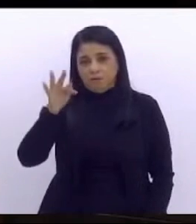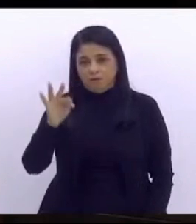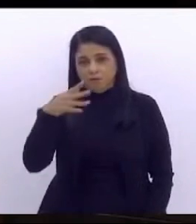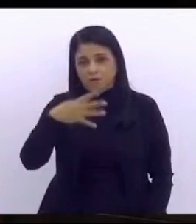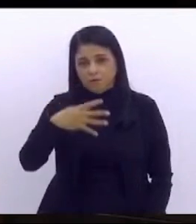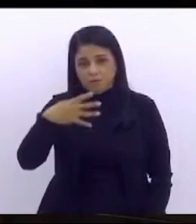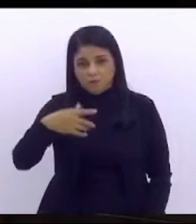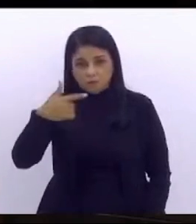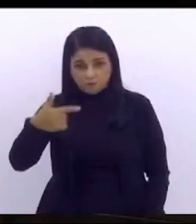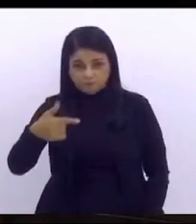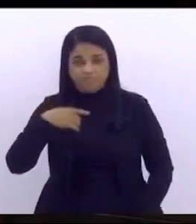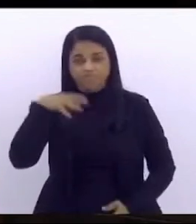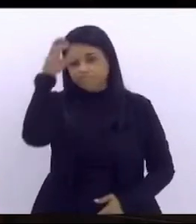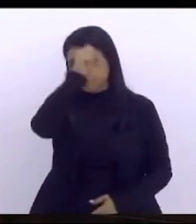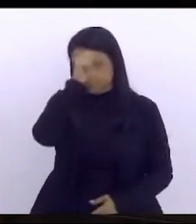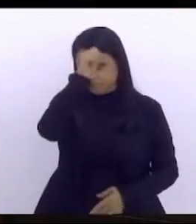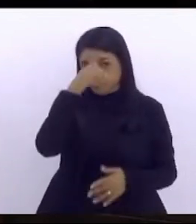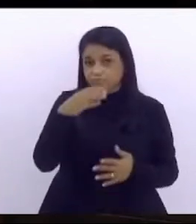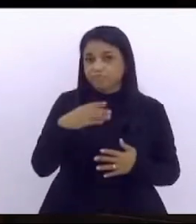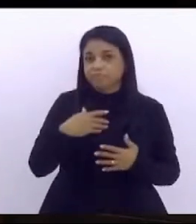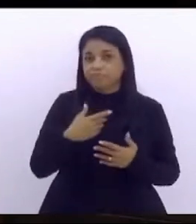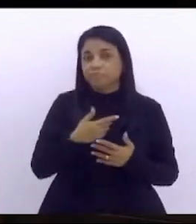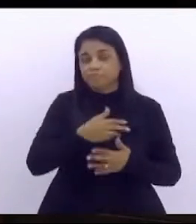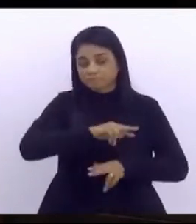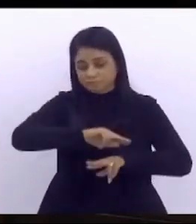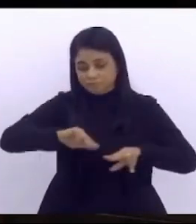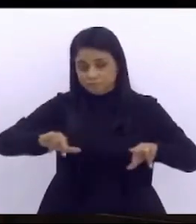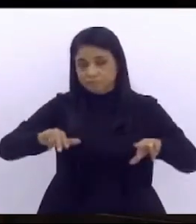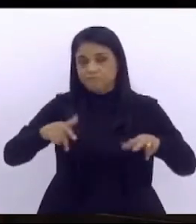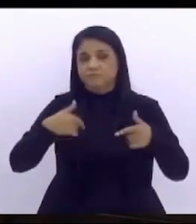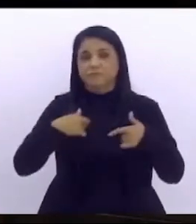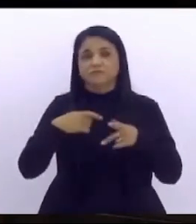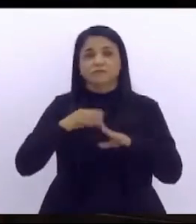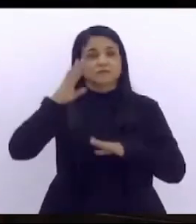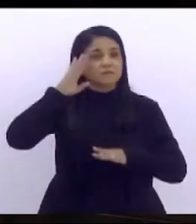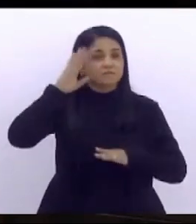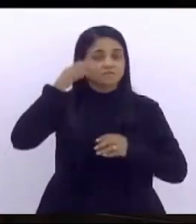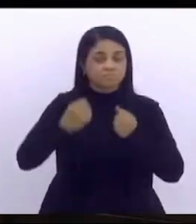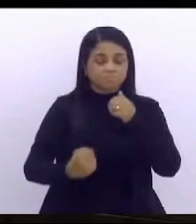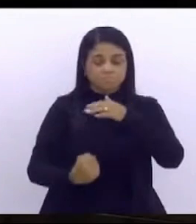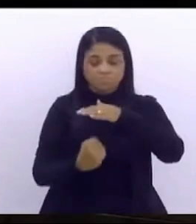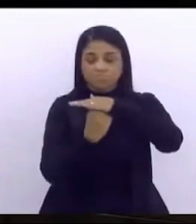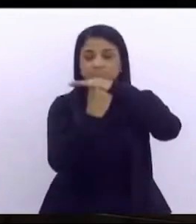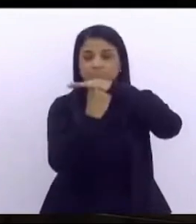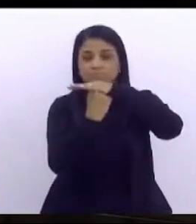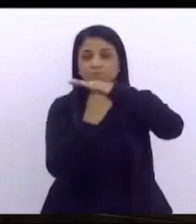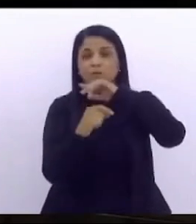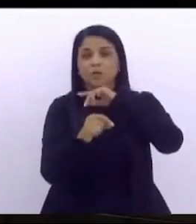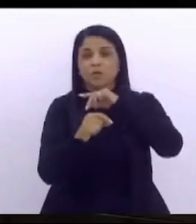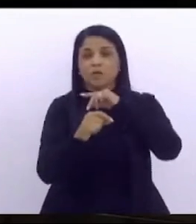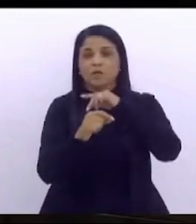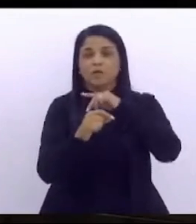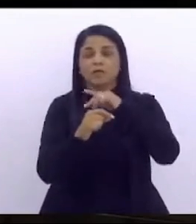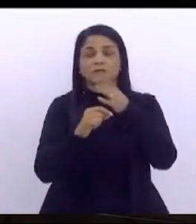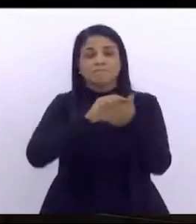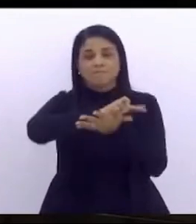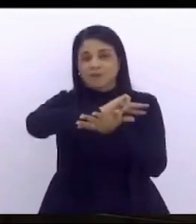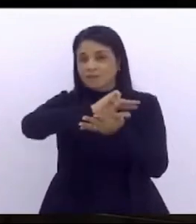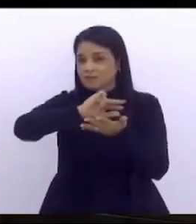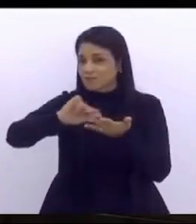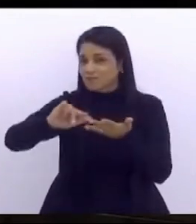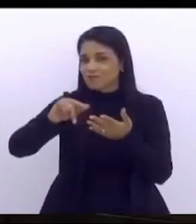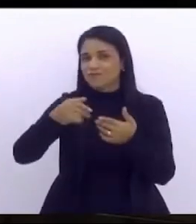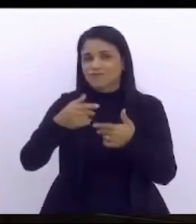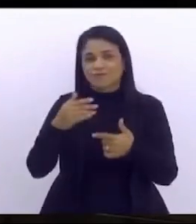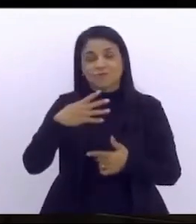aprendemos bastante sobre essa questão, de certa forma trazendo assim um dos pilares, né, ele colocou rachaduras imensas nesse pilar